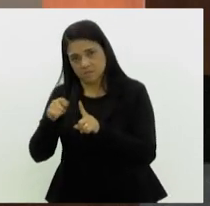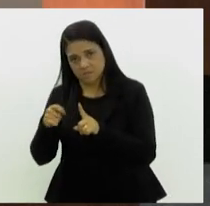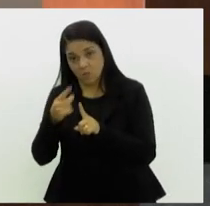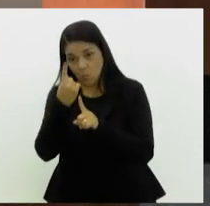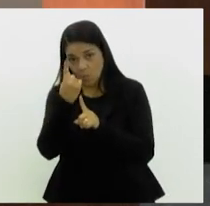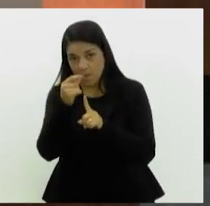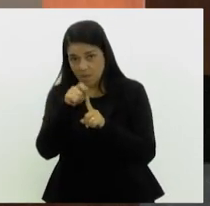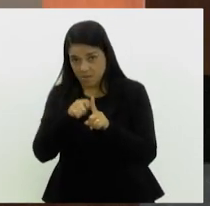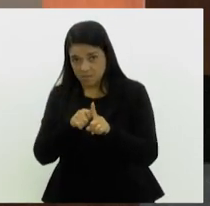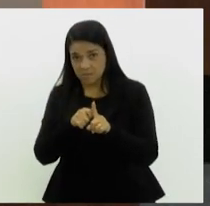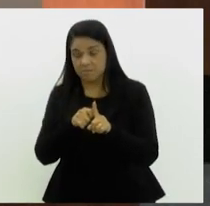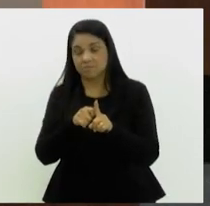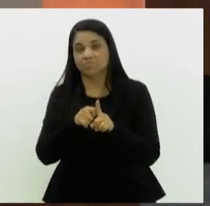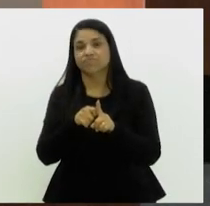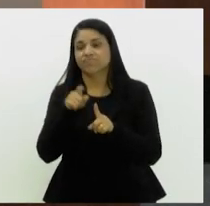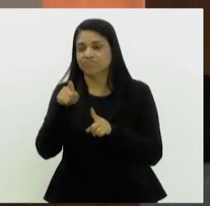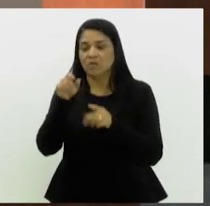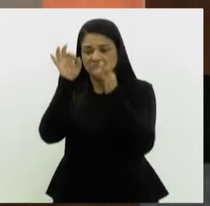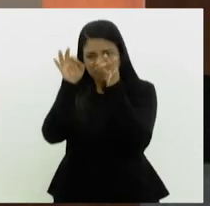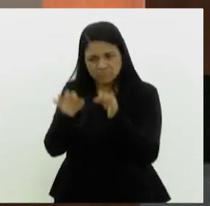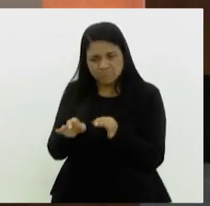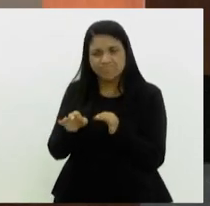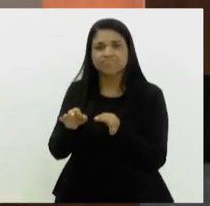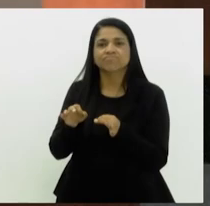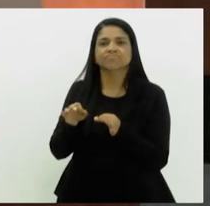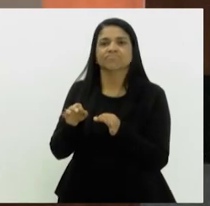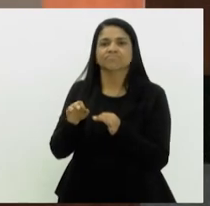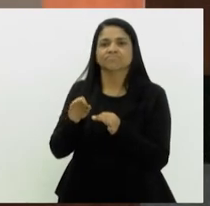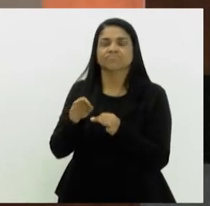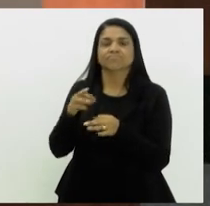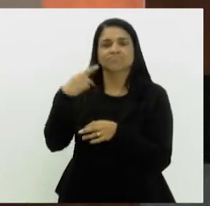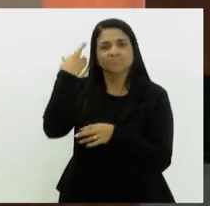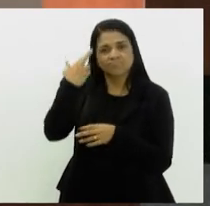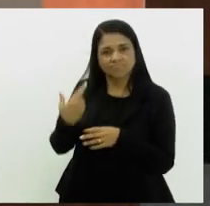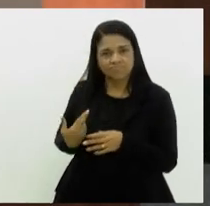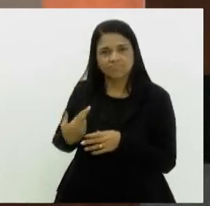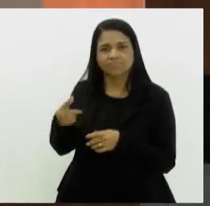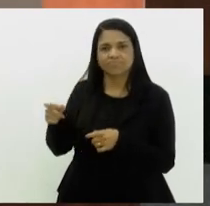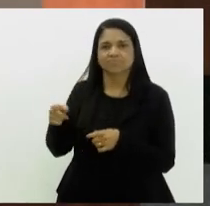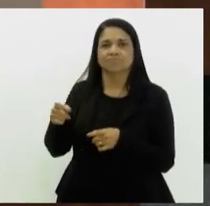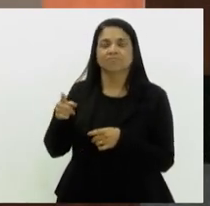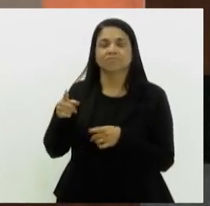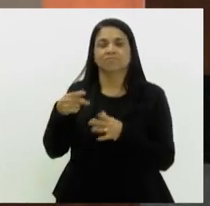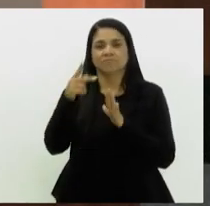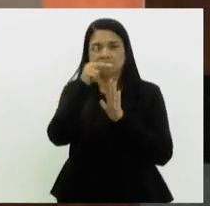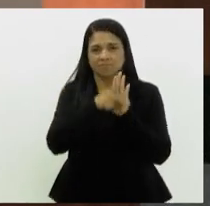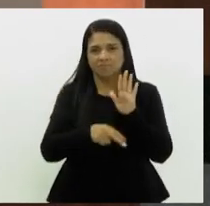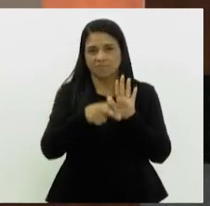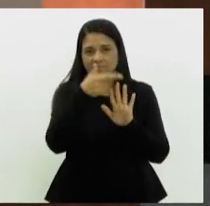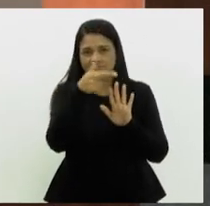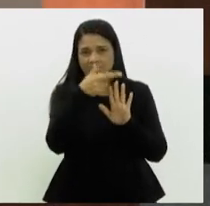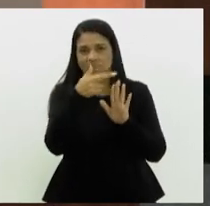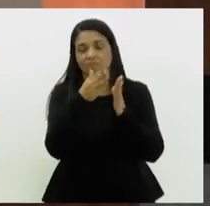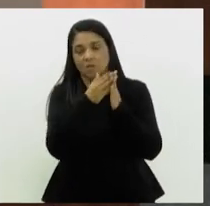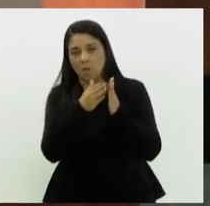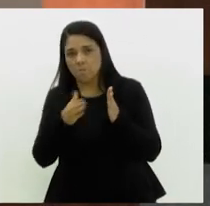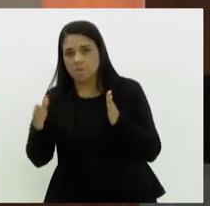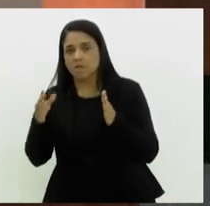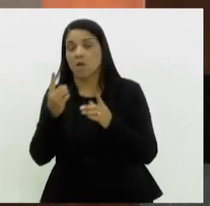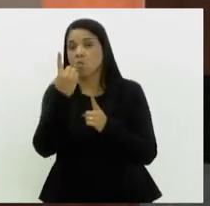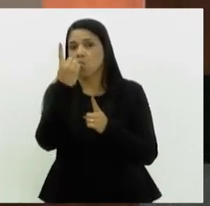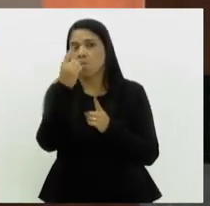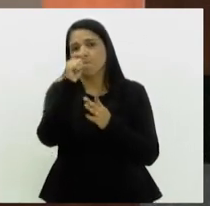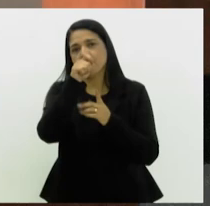esse projeto de resolução da deputada Renata Souza comete, também que amplia a licença paternidade dos deputados para que a gente tenha